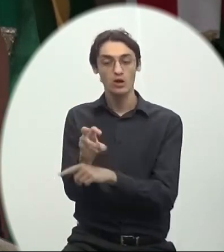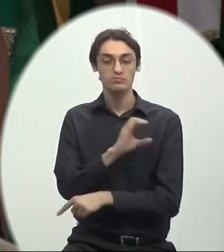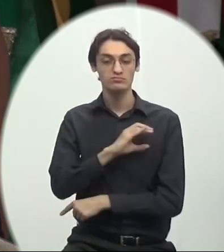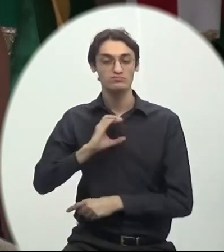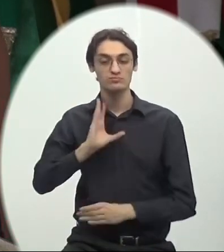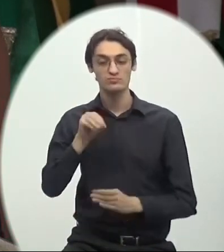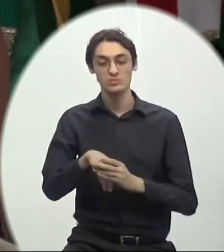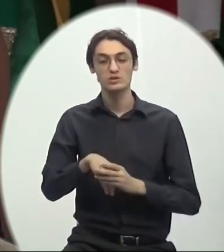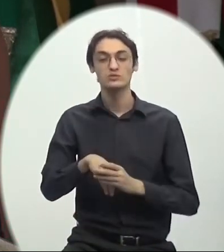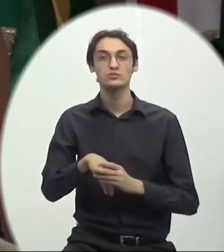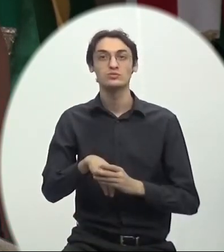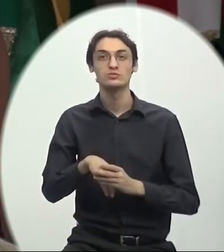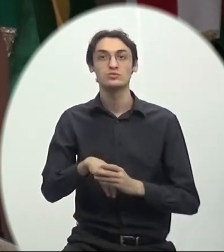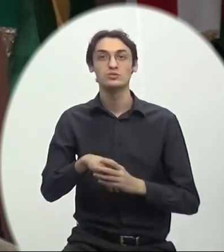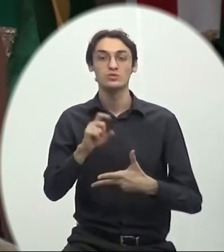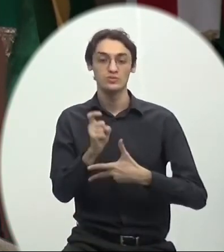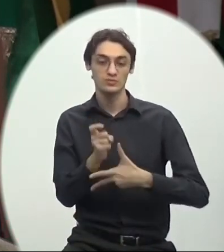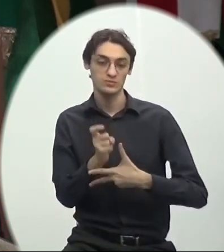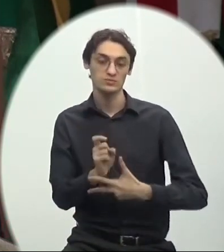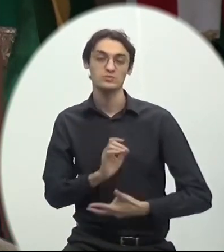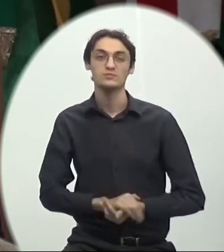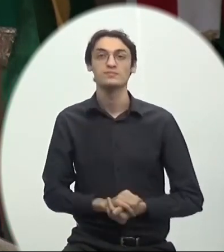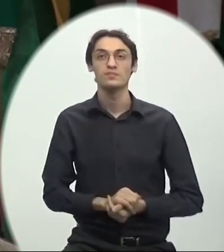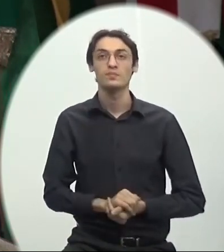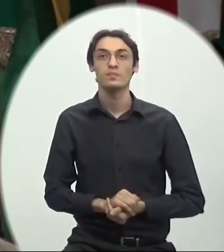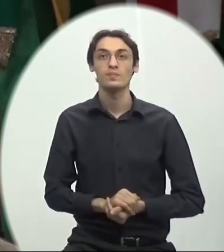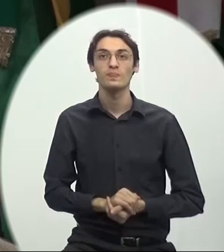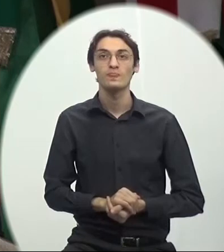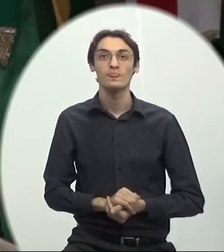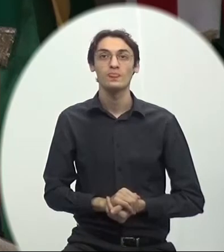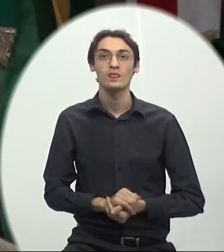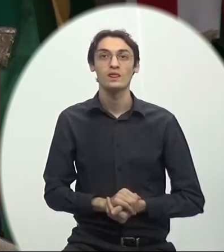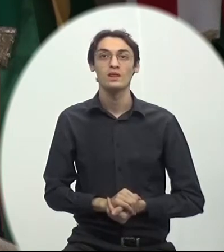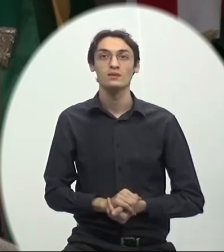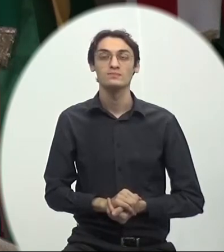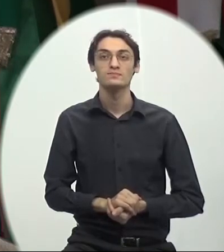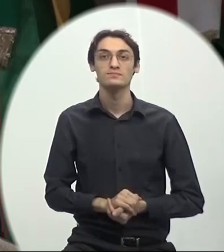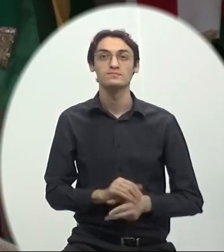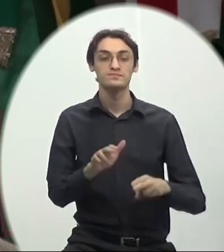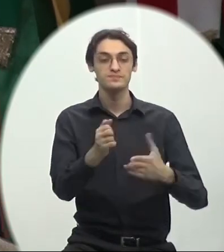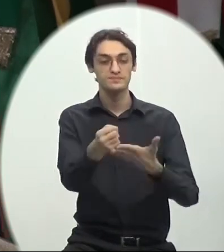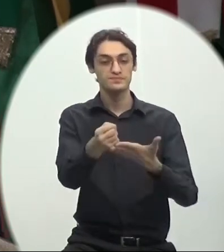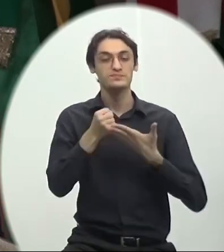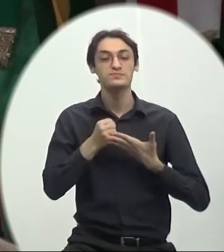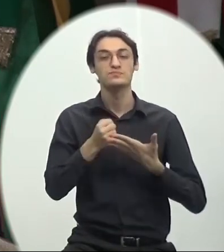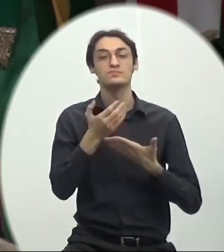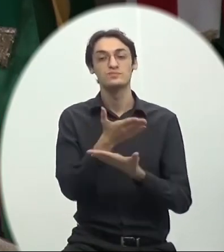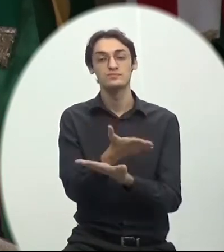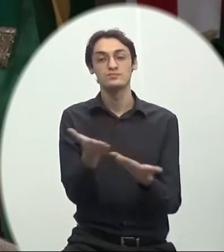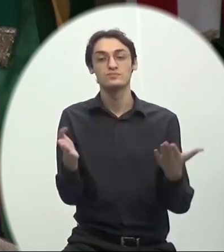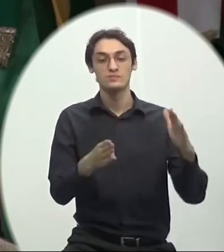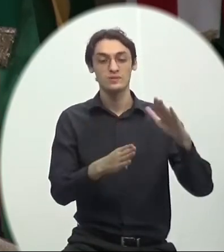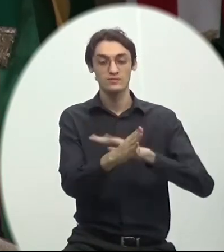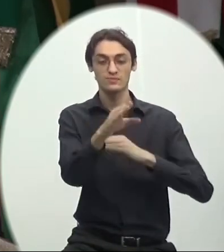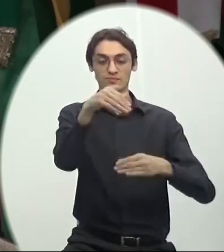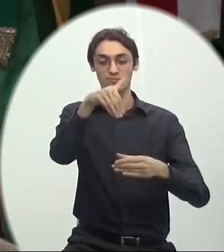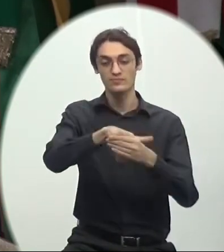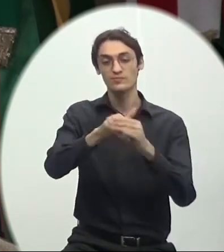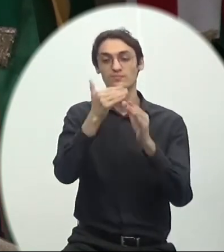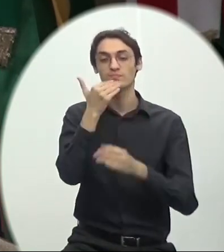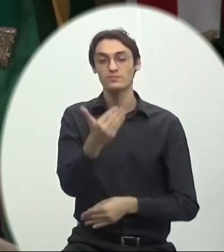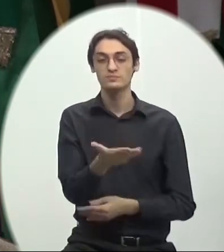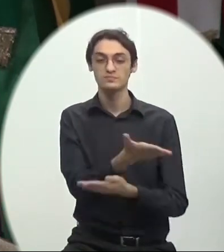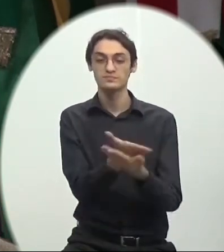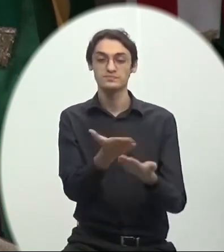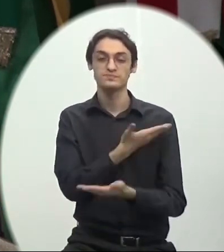poder público municipal. Queria pedir a contribuição ao voto favorável nesse projeto